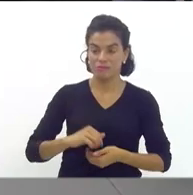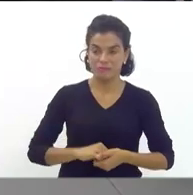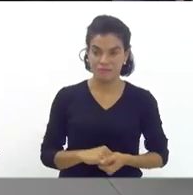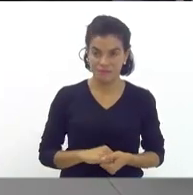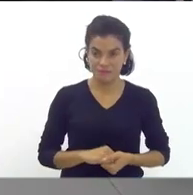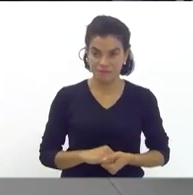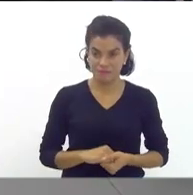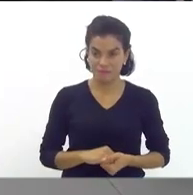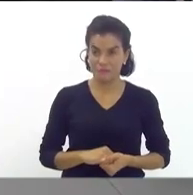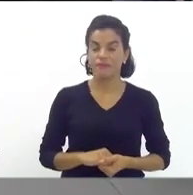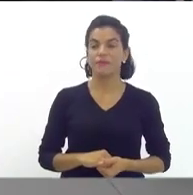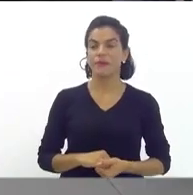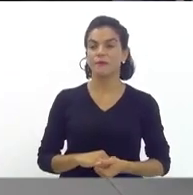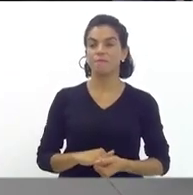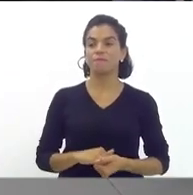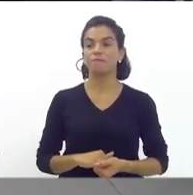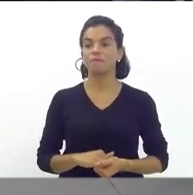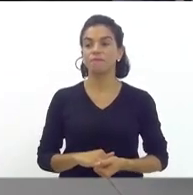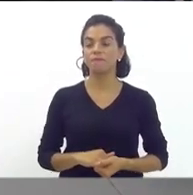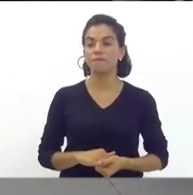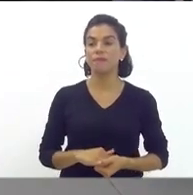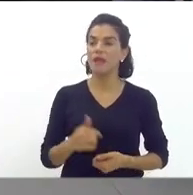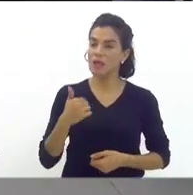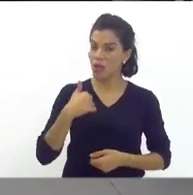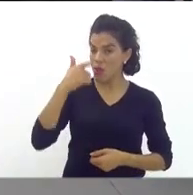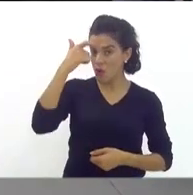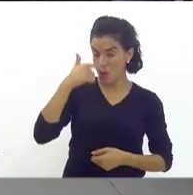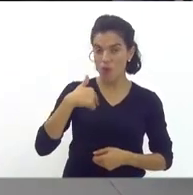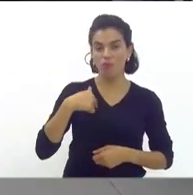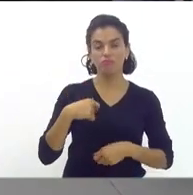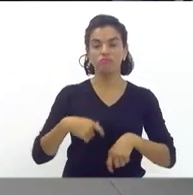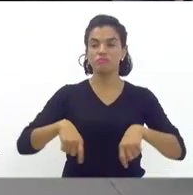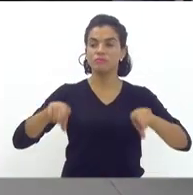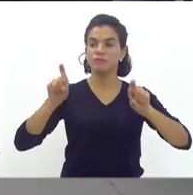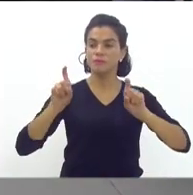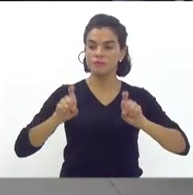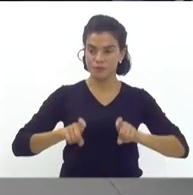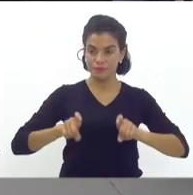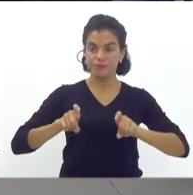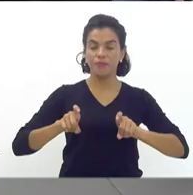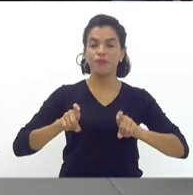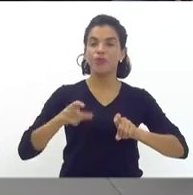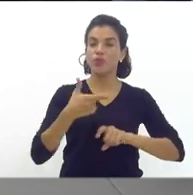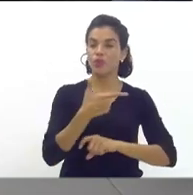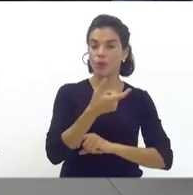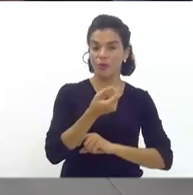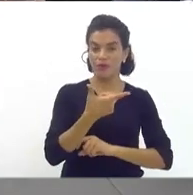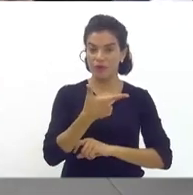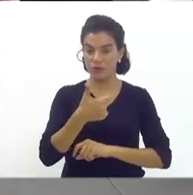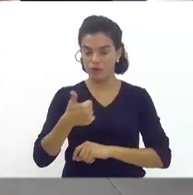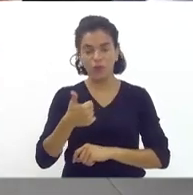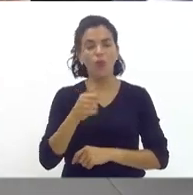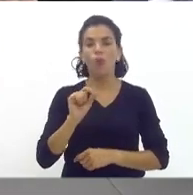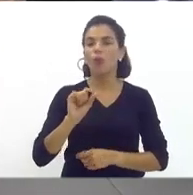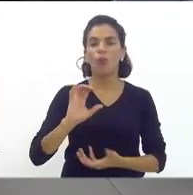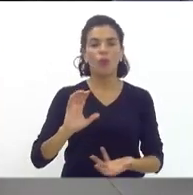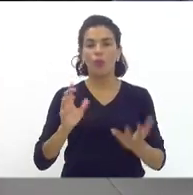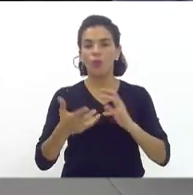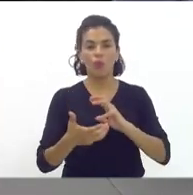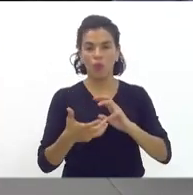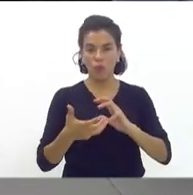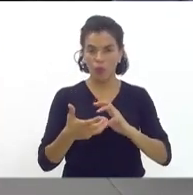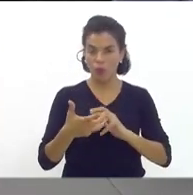é quando eu fui nomeado no final de 2021 o que que aconteceu